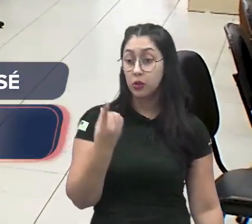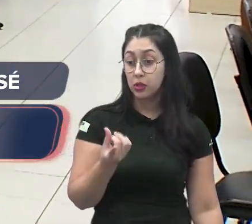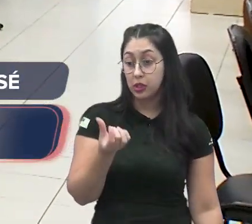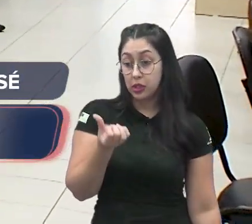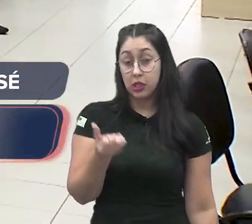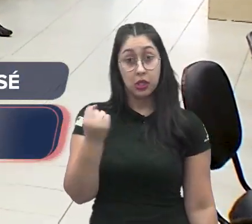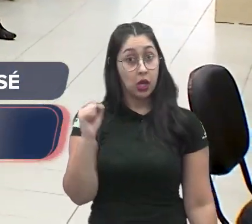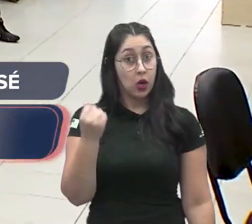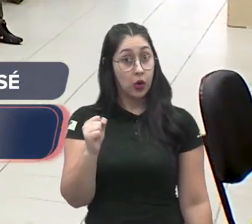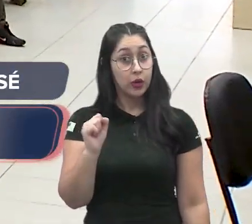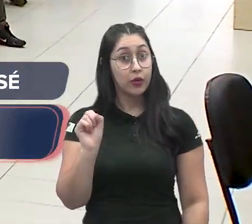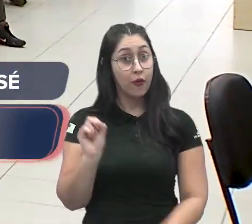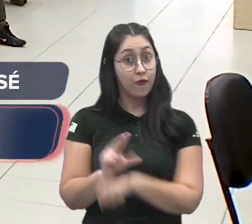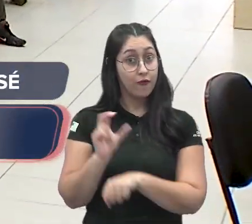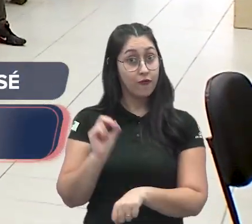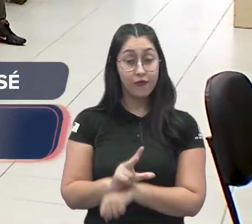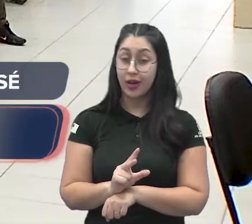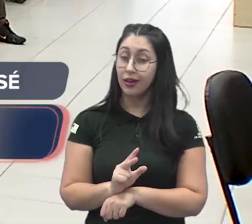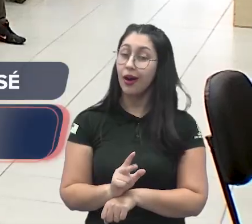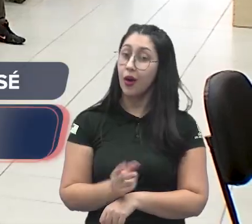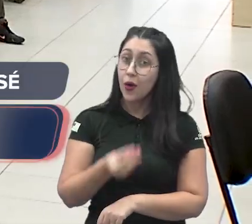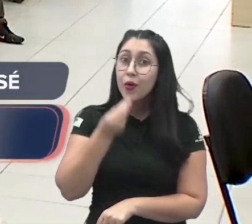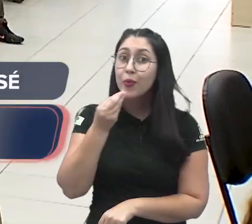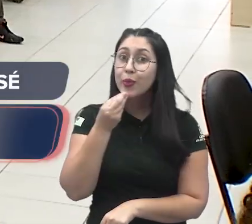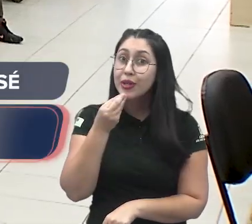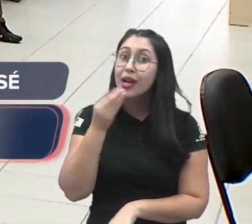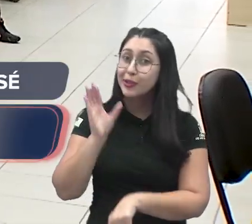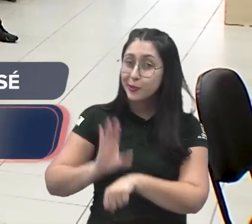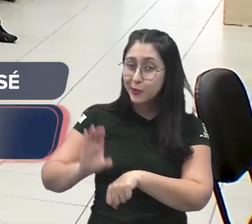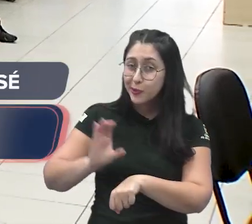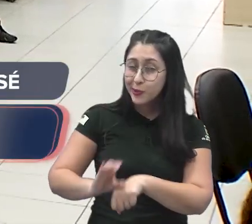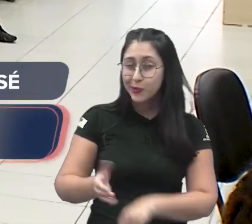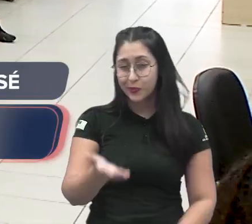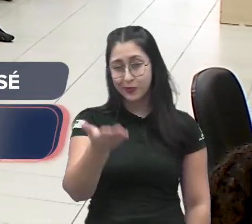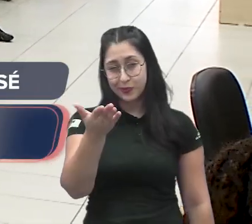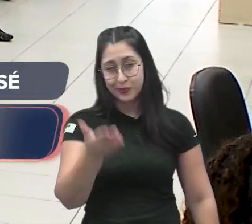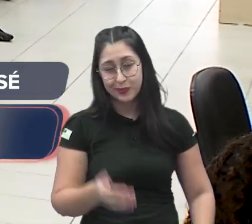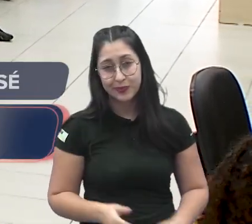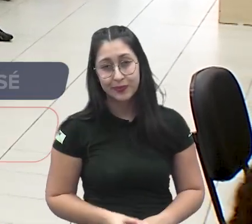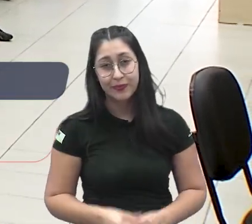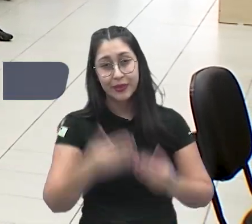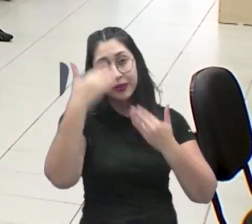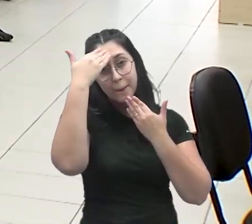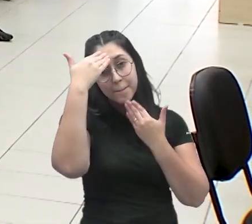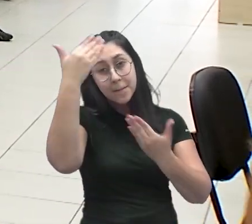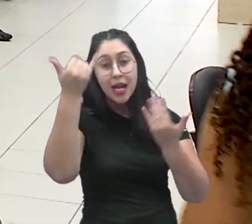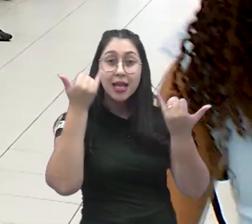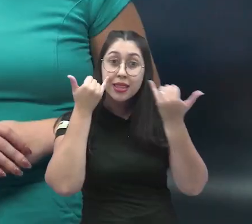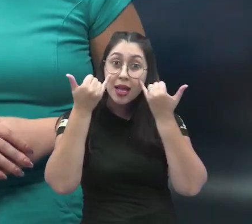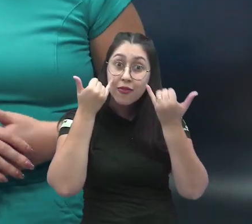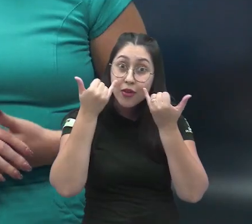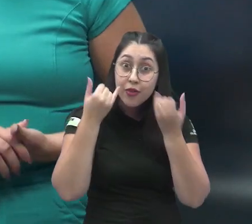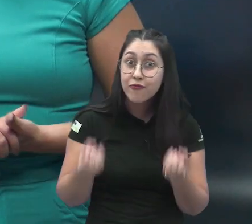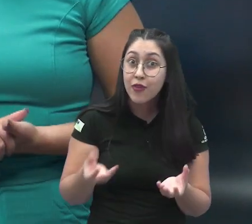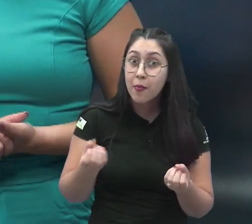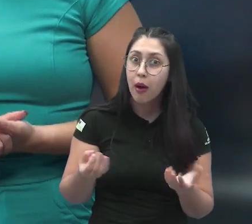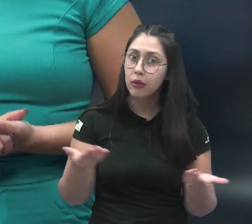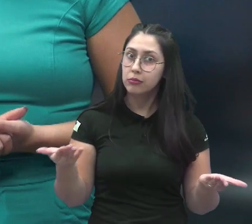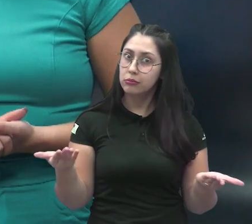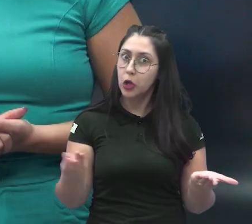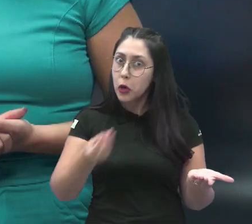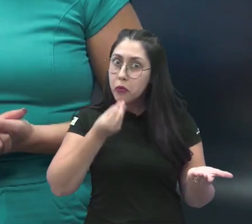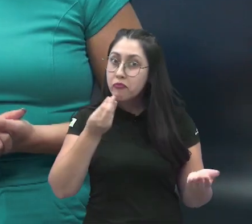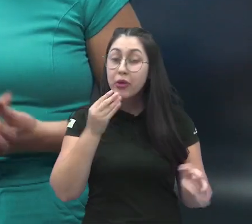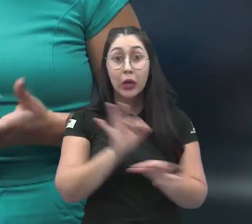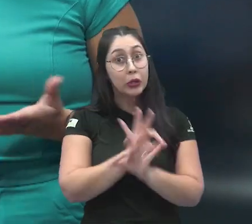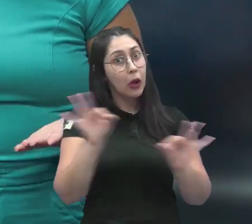Então, 4.168 vagas, oportunidade para quem quer se qualificar. Volto com você no estúdio. Obrigada pelas